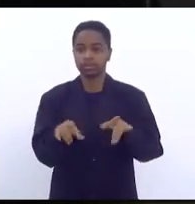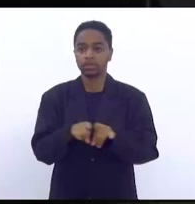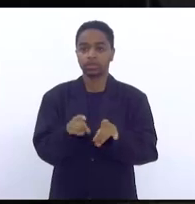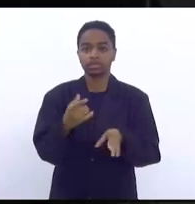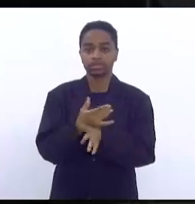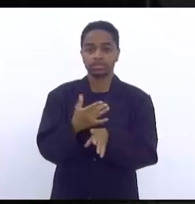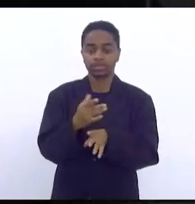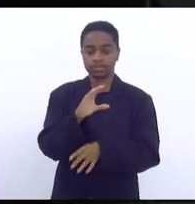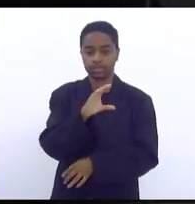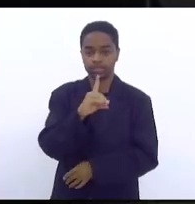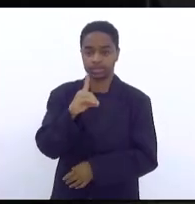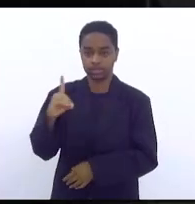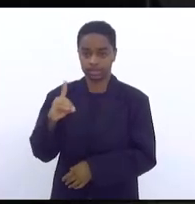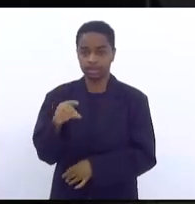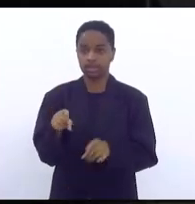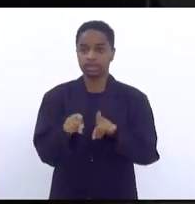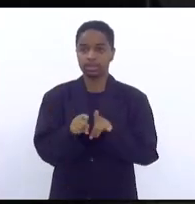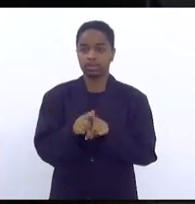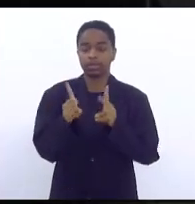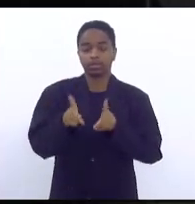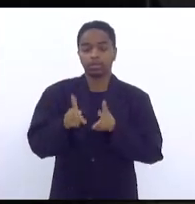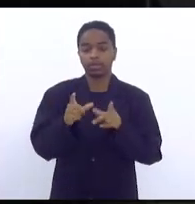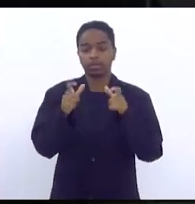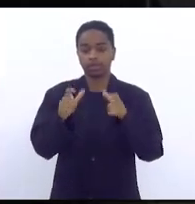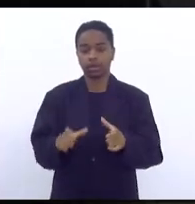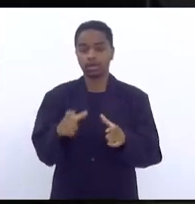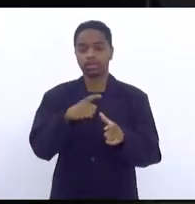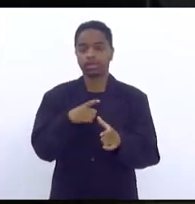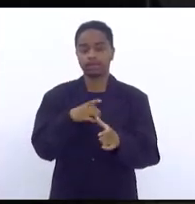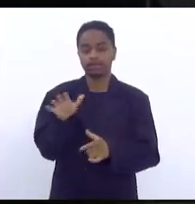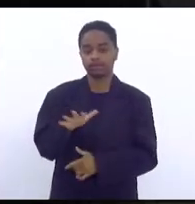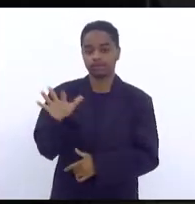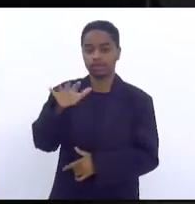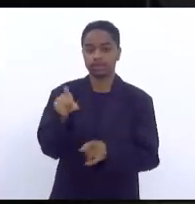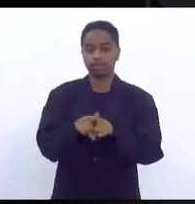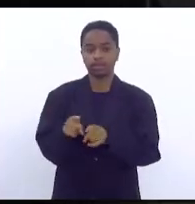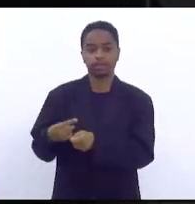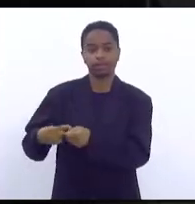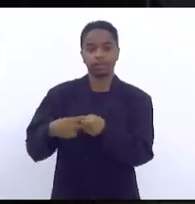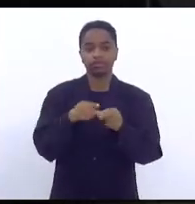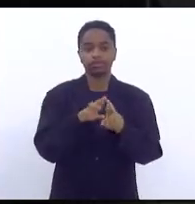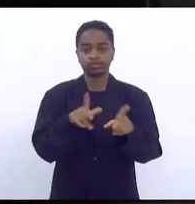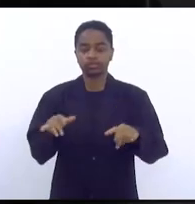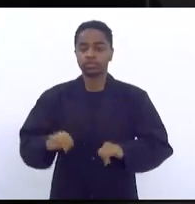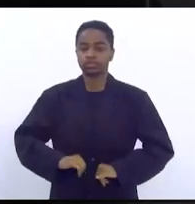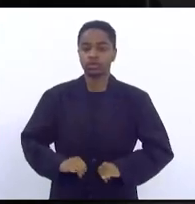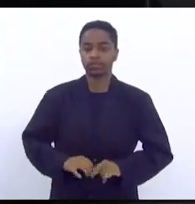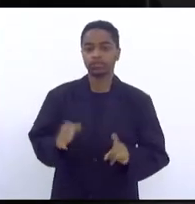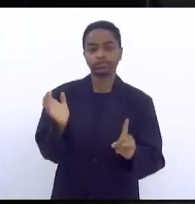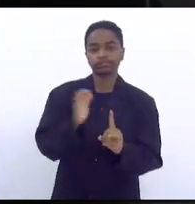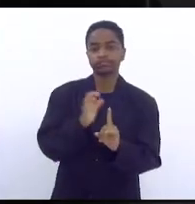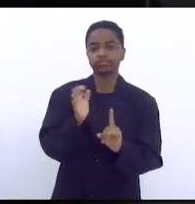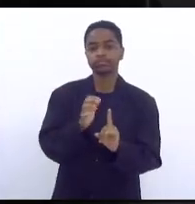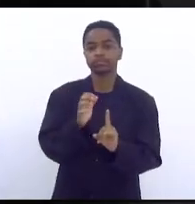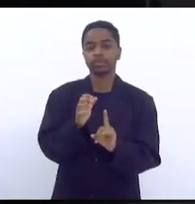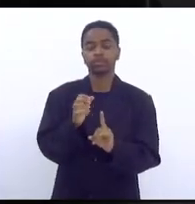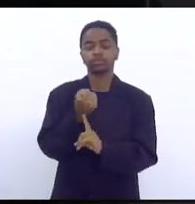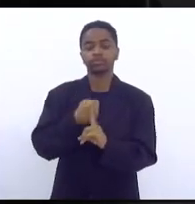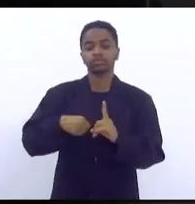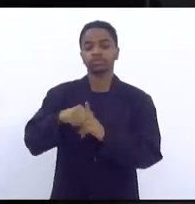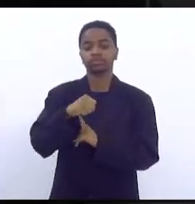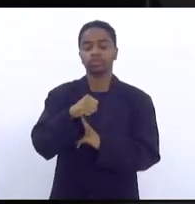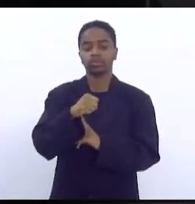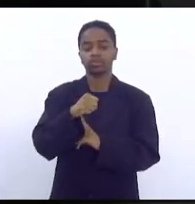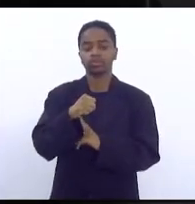de Deus eh e nessa mesma Baixada existem favelas e bairros diferentes que sofrem com diferentes impactos socioambientais principalmente em